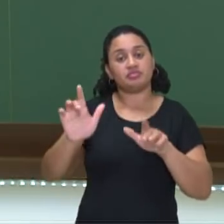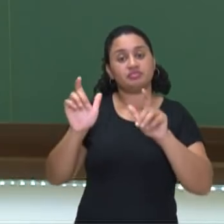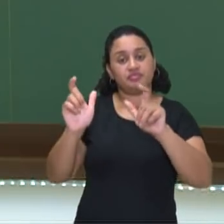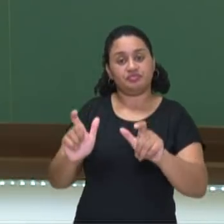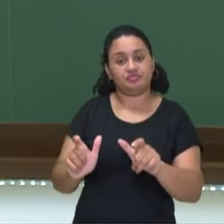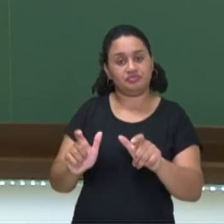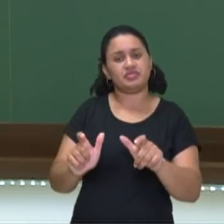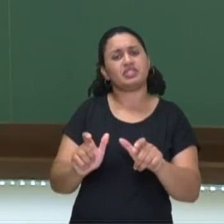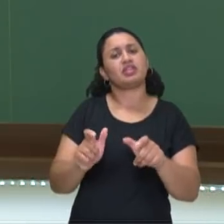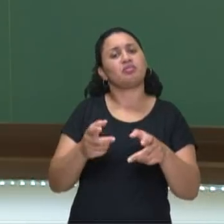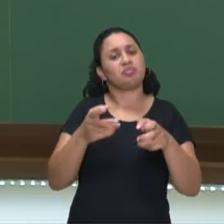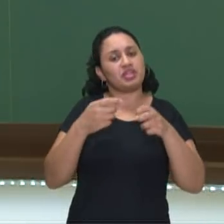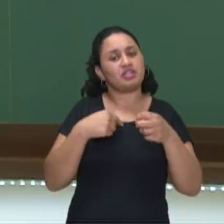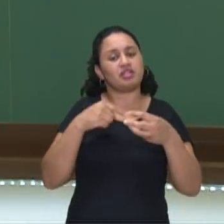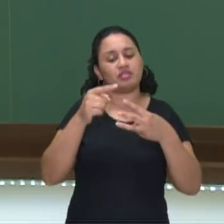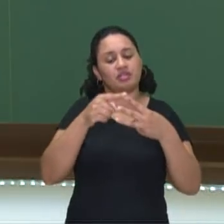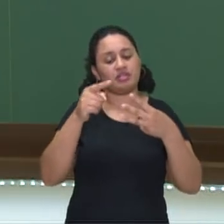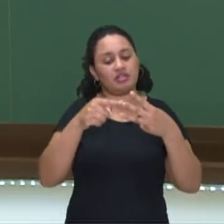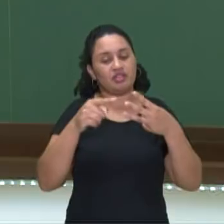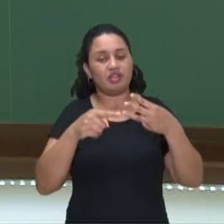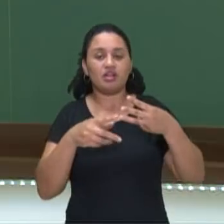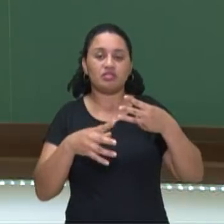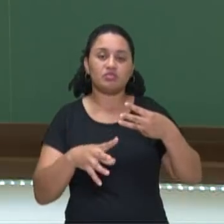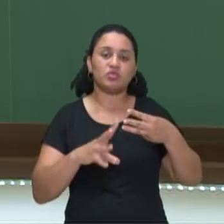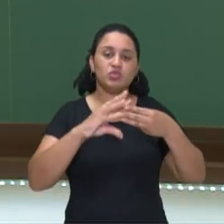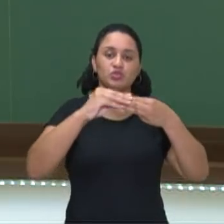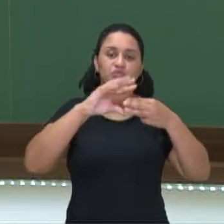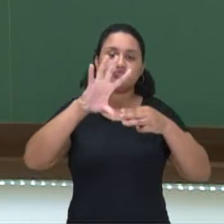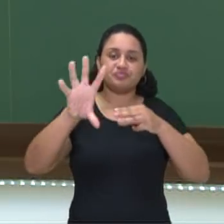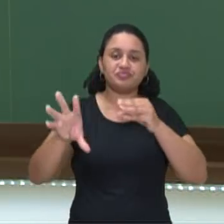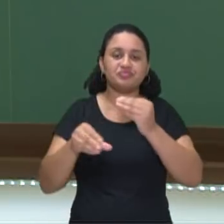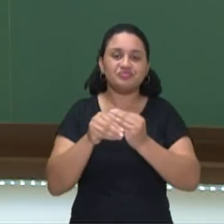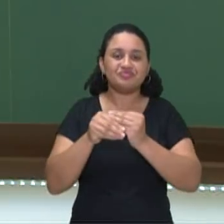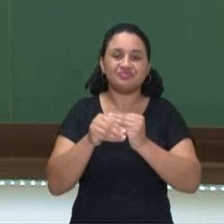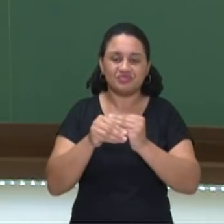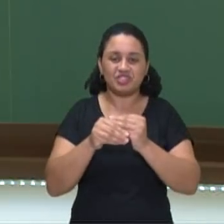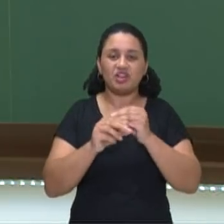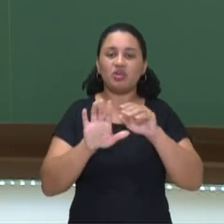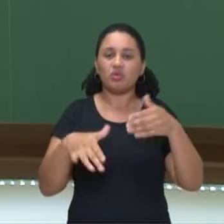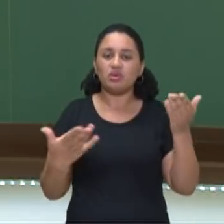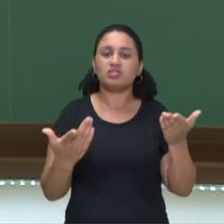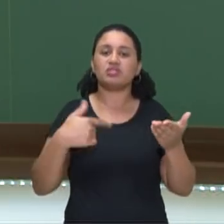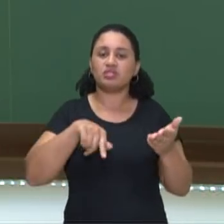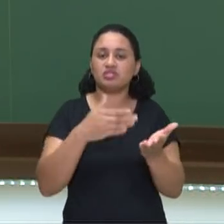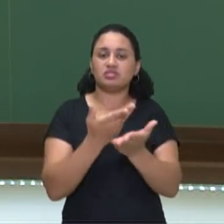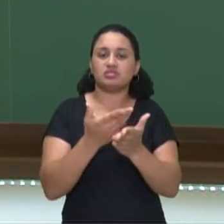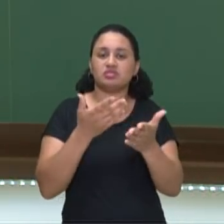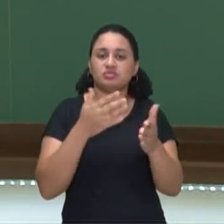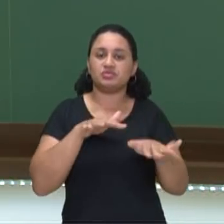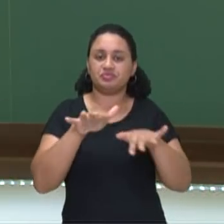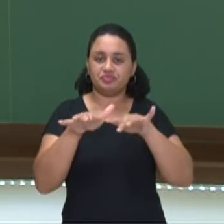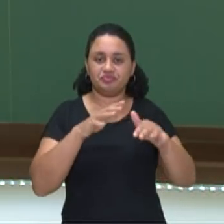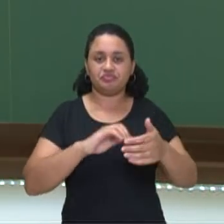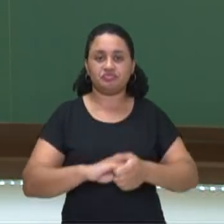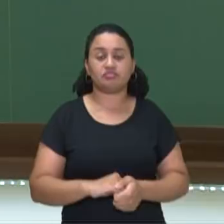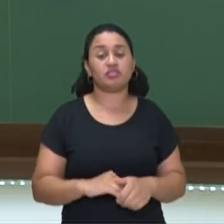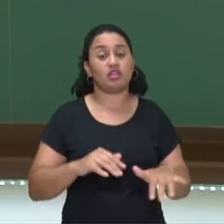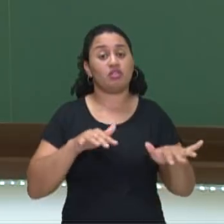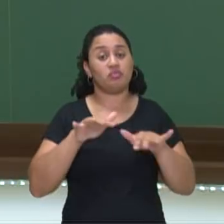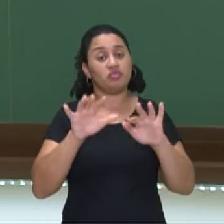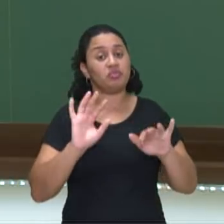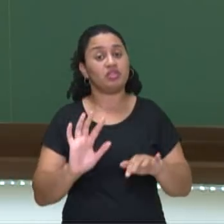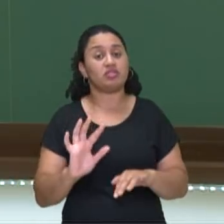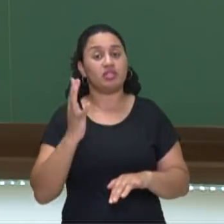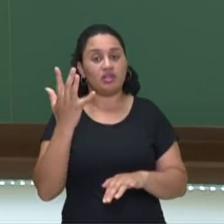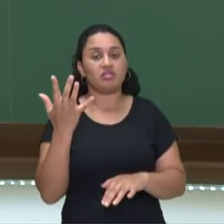aqueles três elementos se completam agora quando a gente estuda o movimento, tá? O movimento ele vai